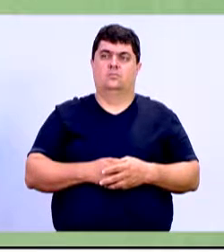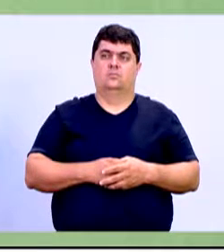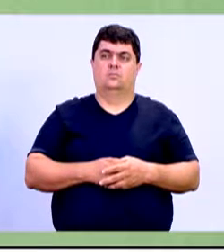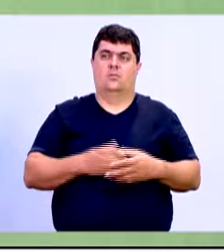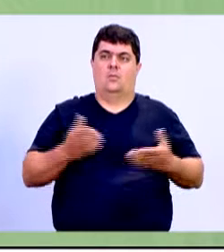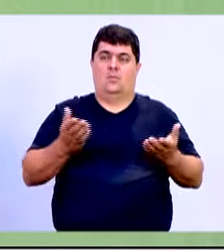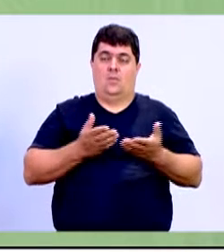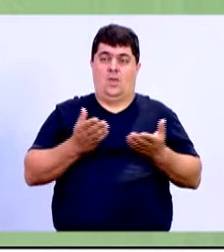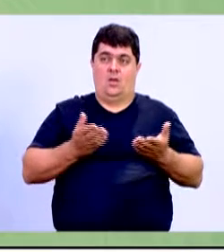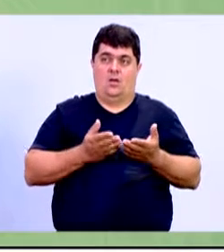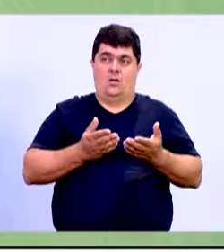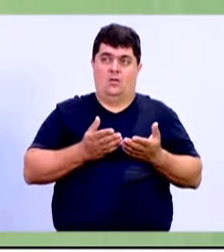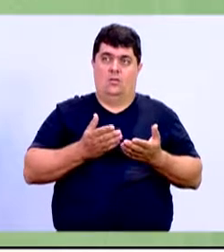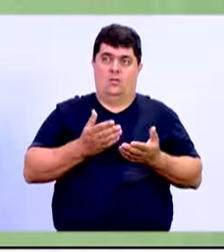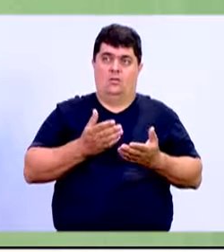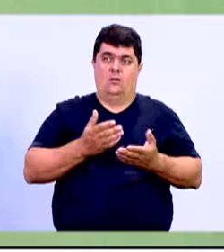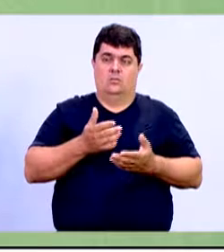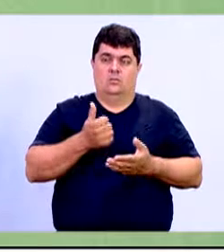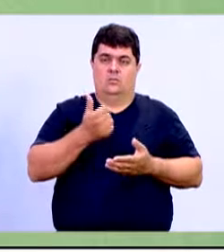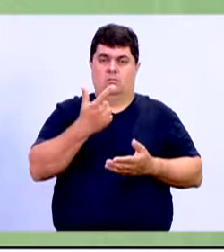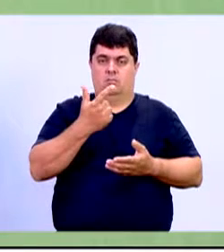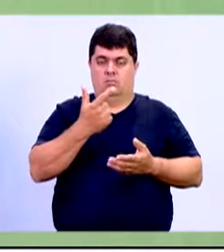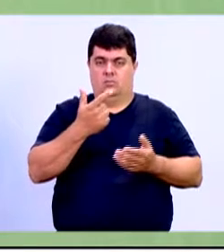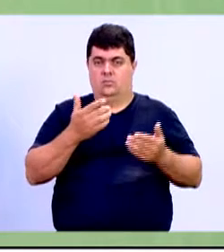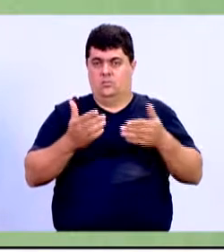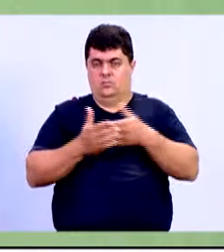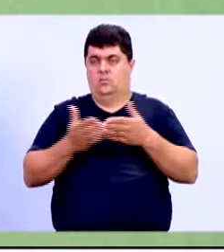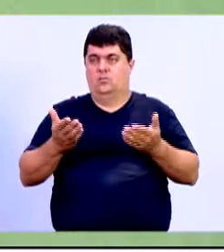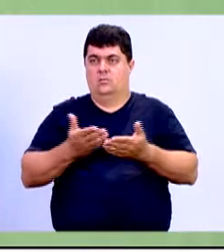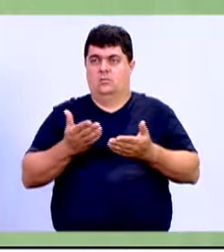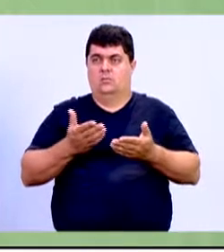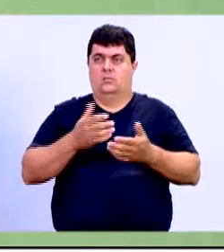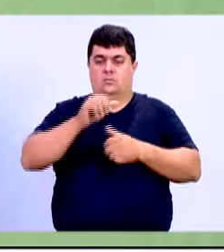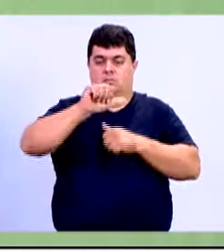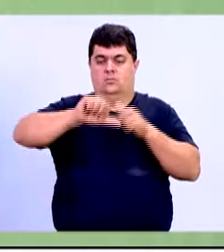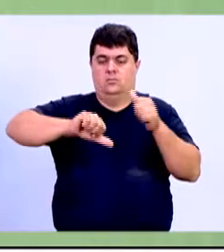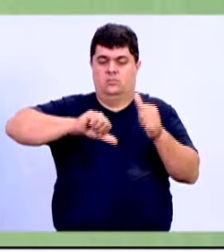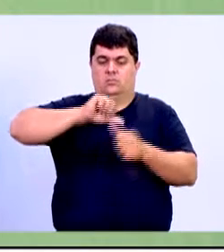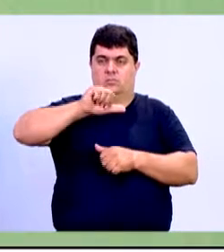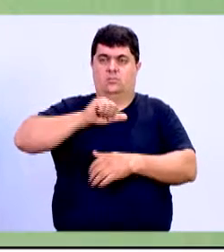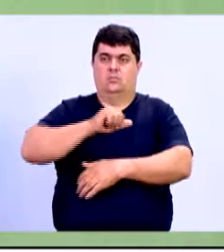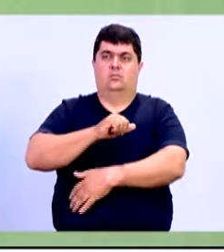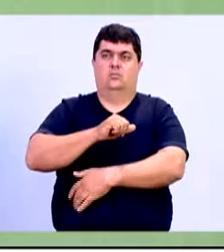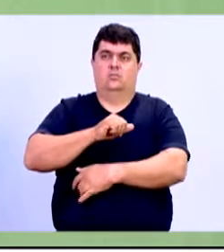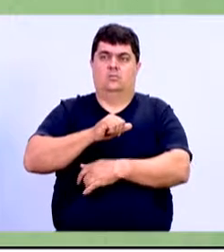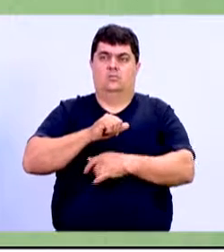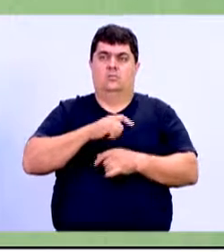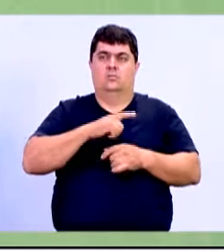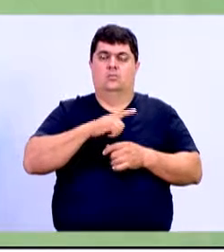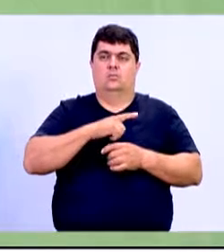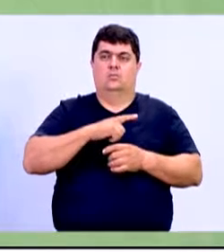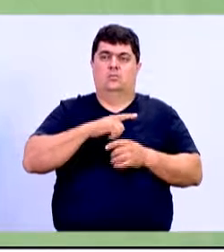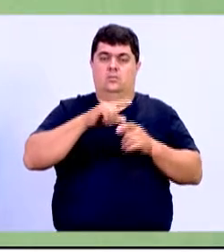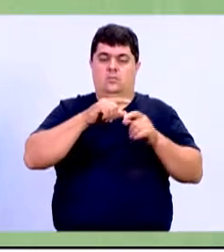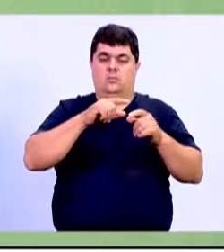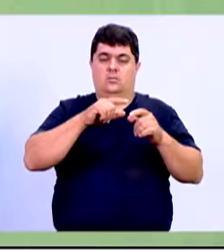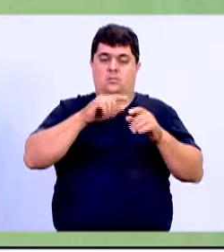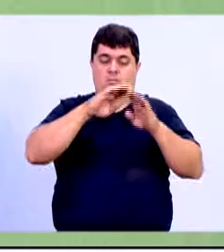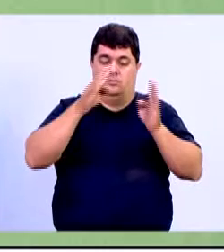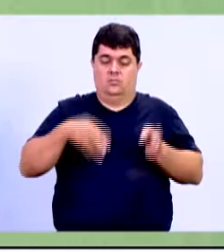Já agora, no exercício de 2012 para cá, nós então agora passamos a utilizar servidores de